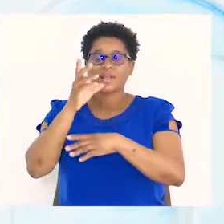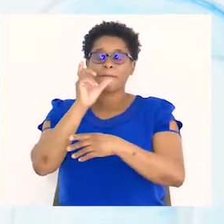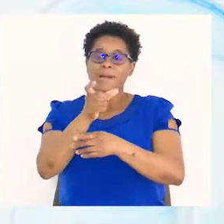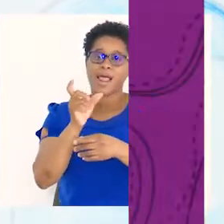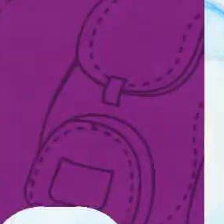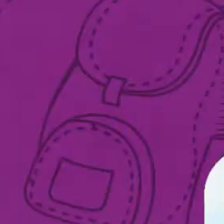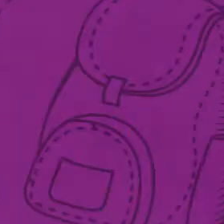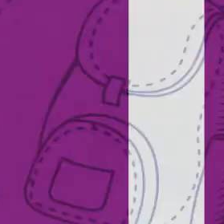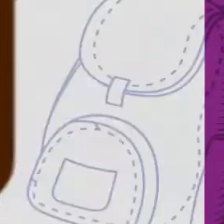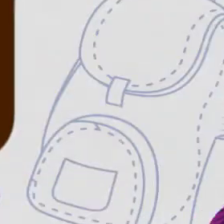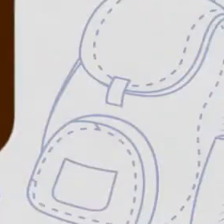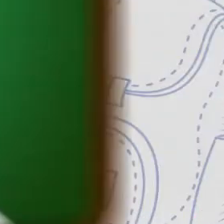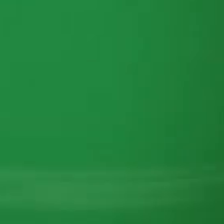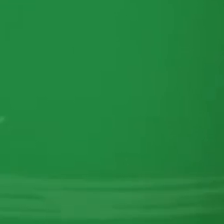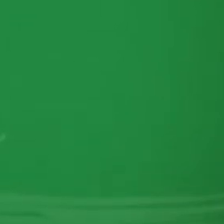de palavras.